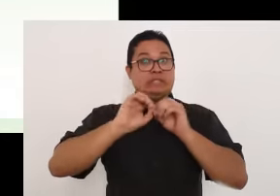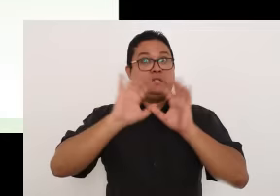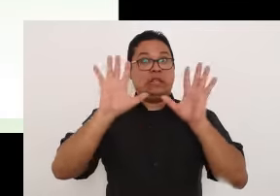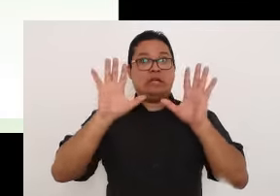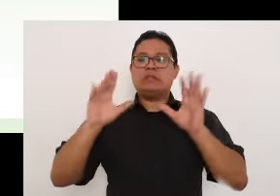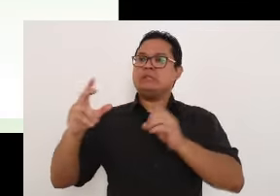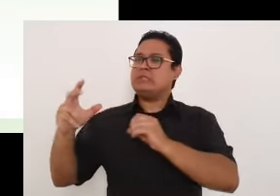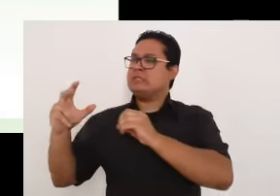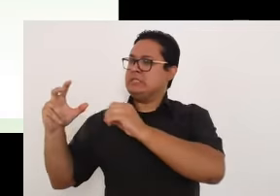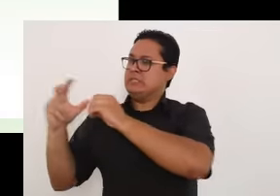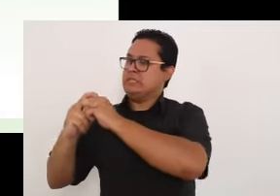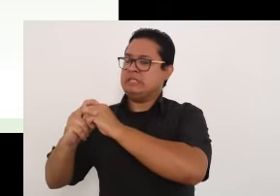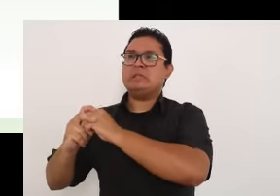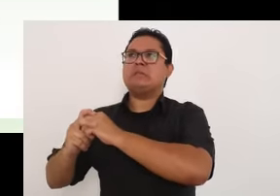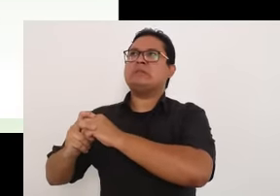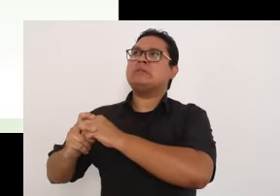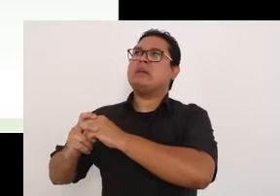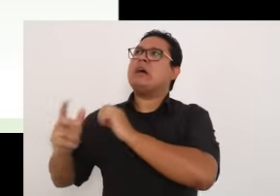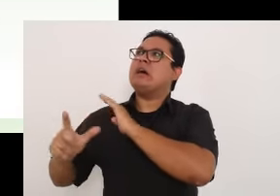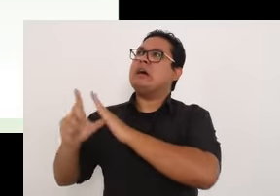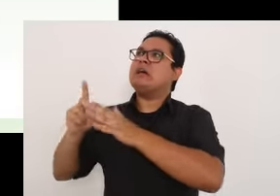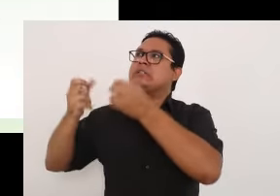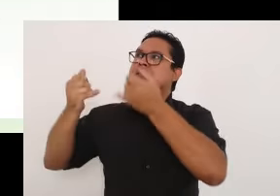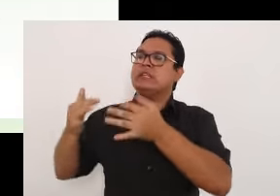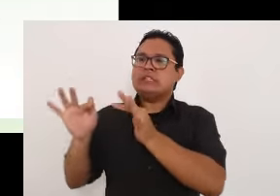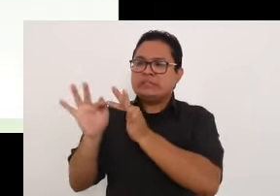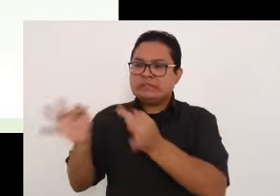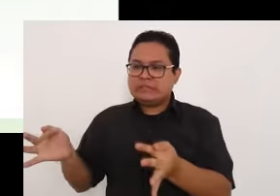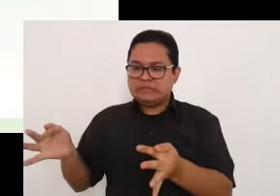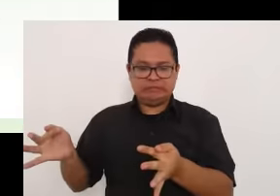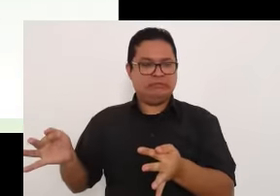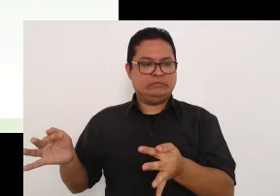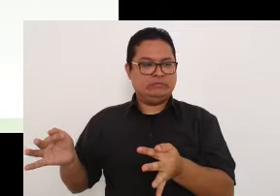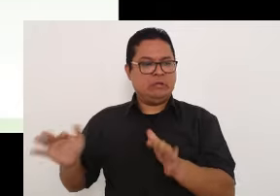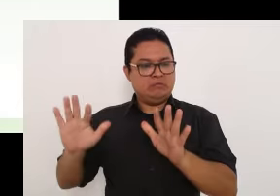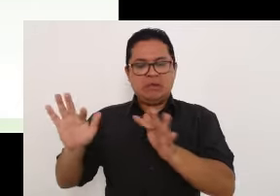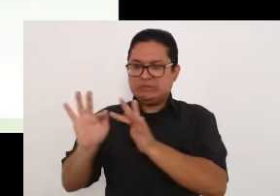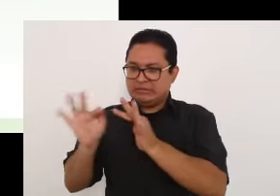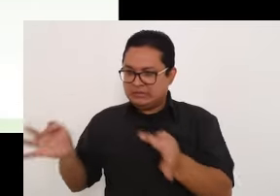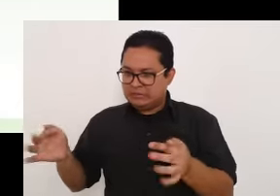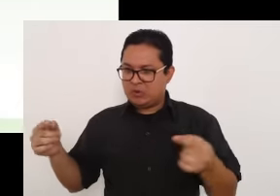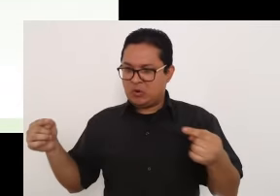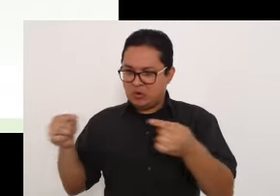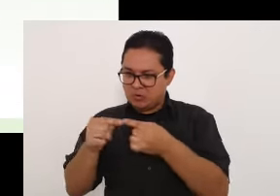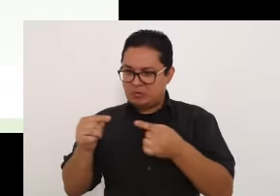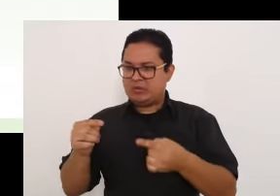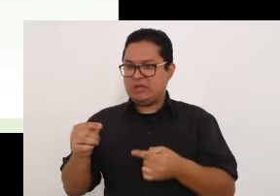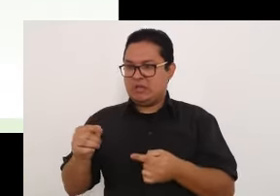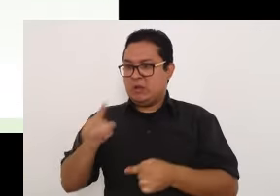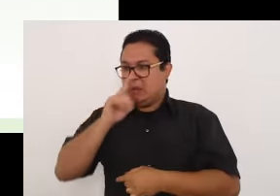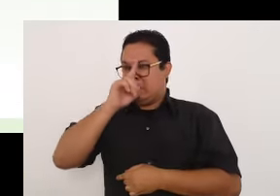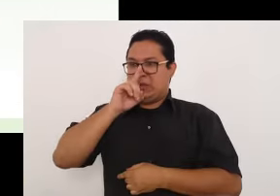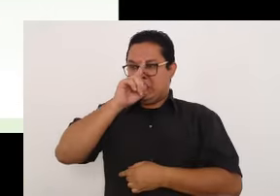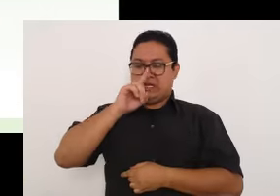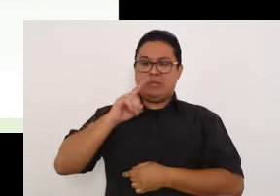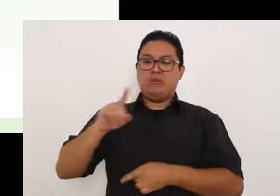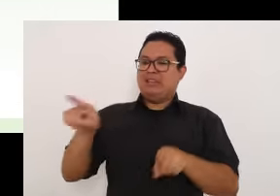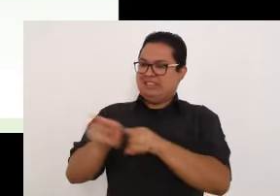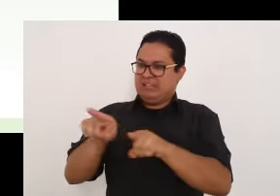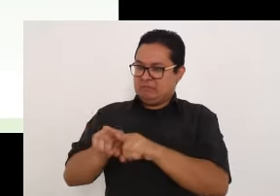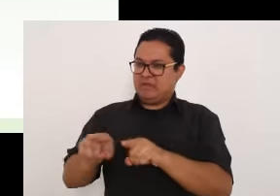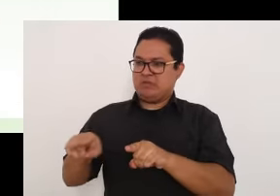de comparação de como um vírus é bem mais simples, e que ser simples não significa que não vai ter uma